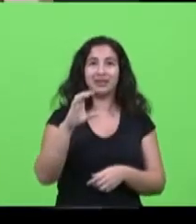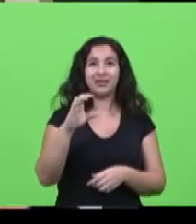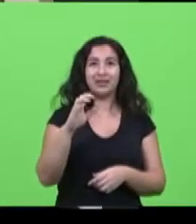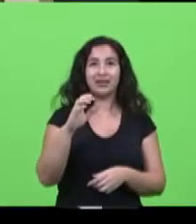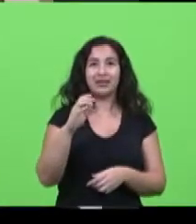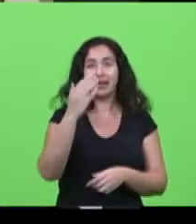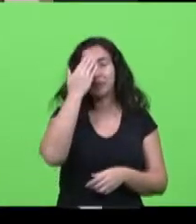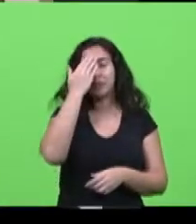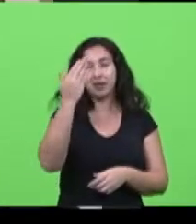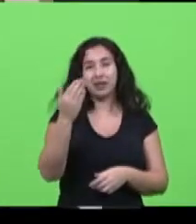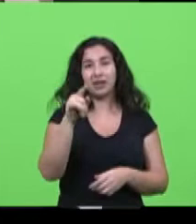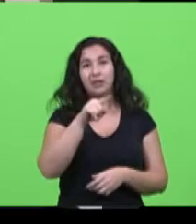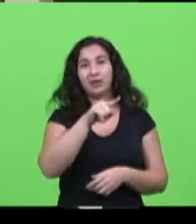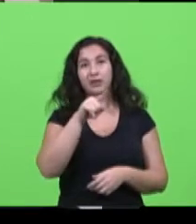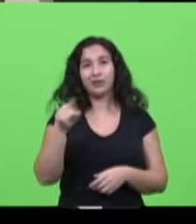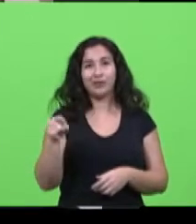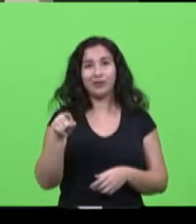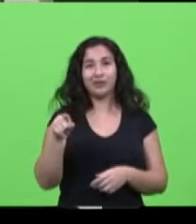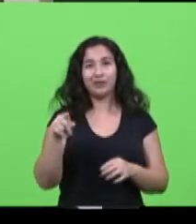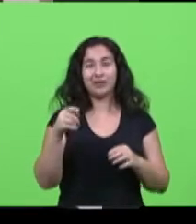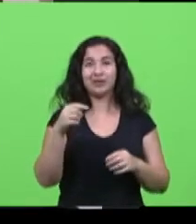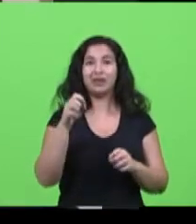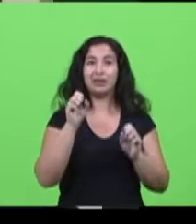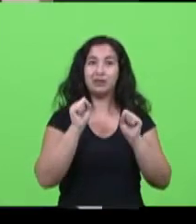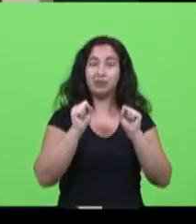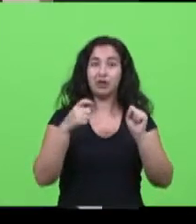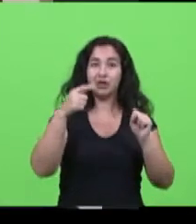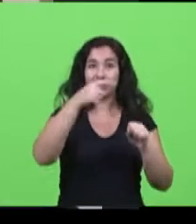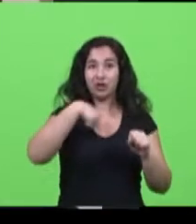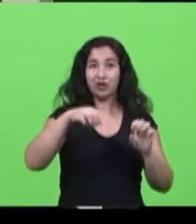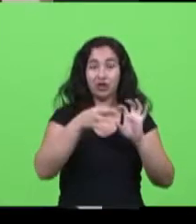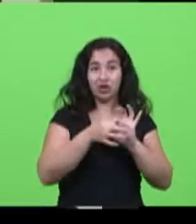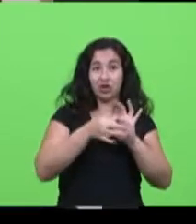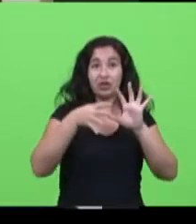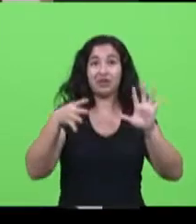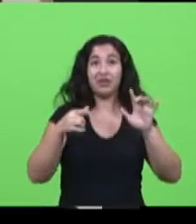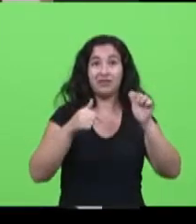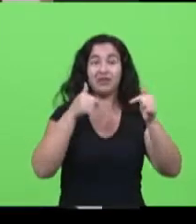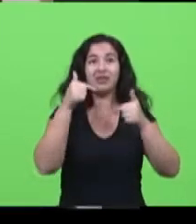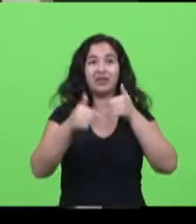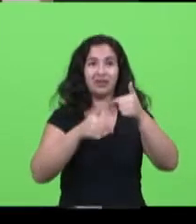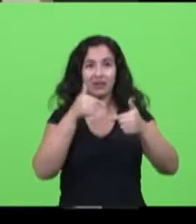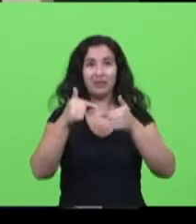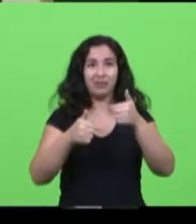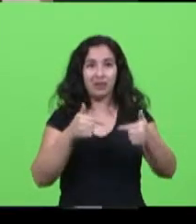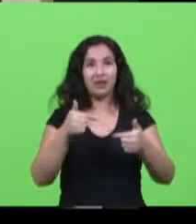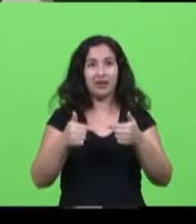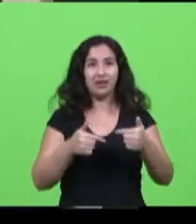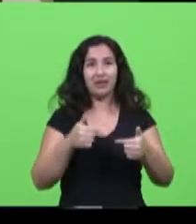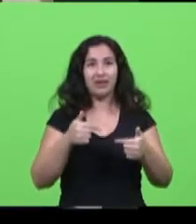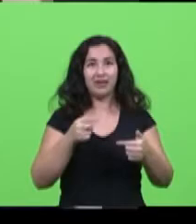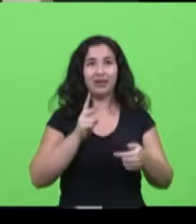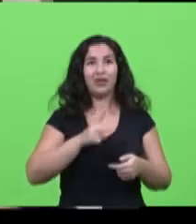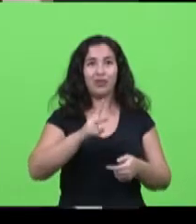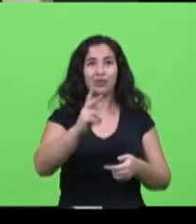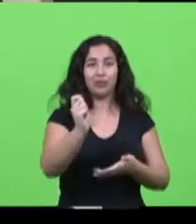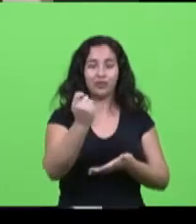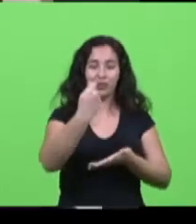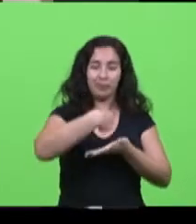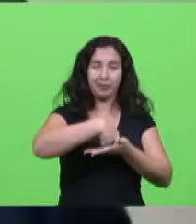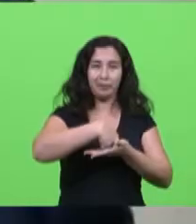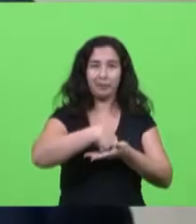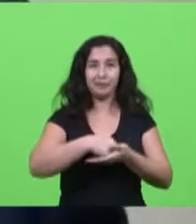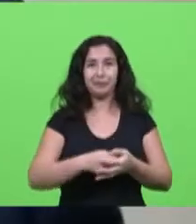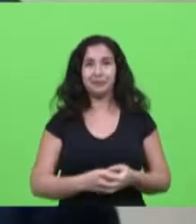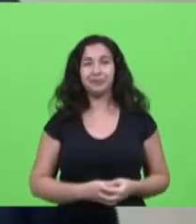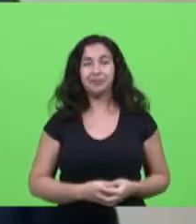trabalhos, nos dá essa liberdade tão grande de poder trabalhar e fazer aquilo que nós somos pagos para fazer.